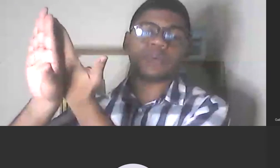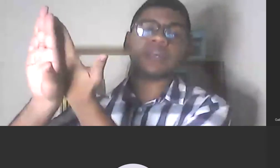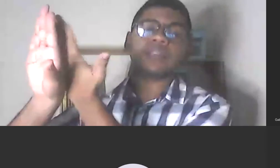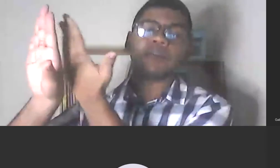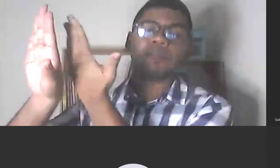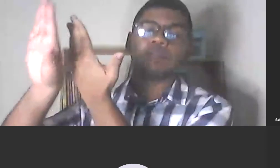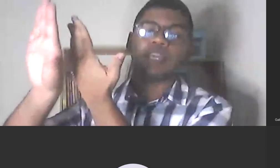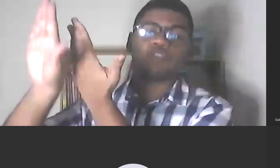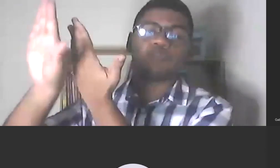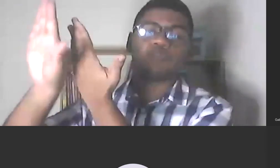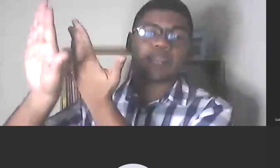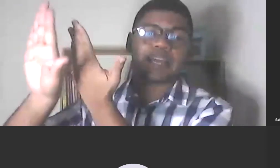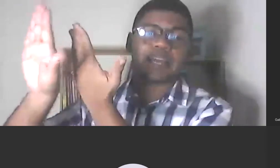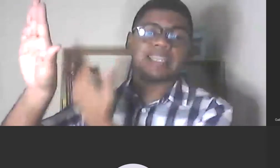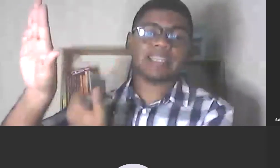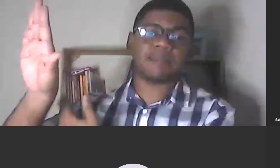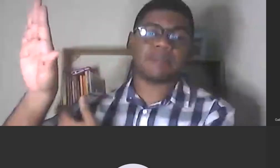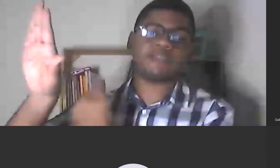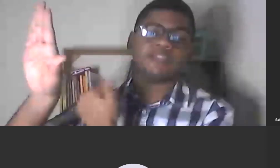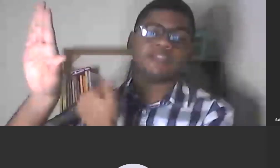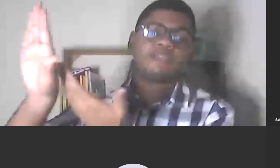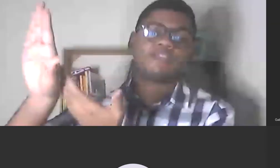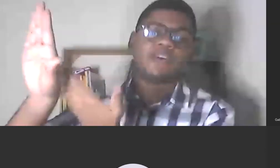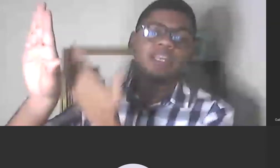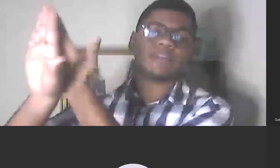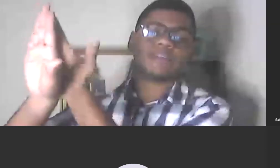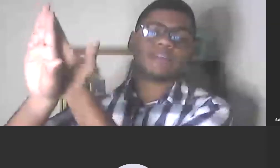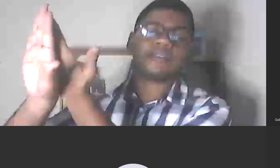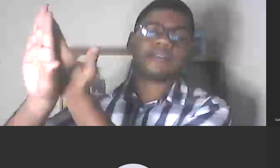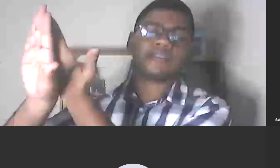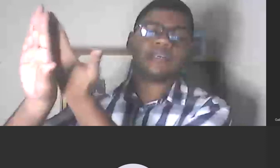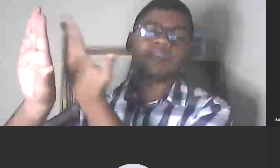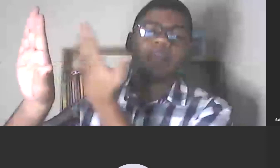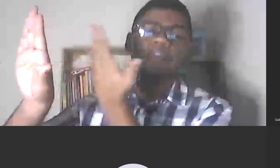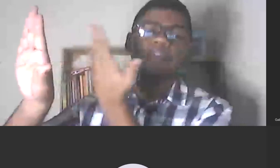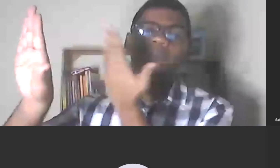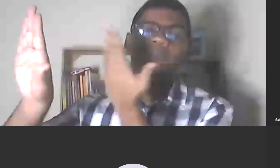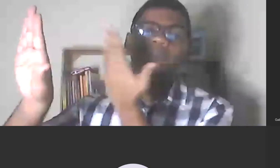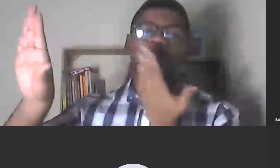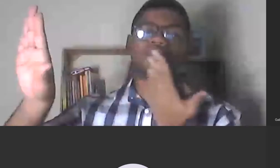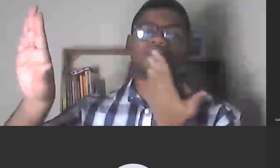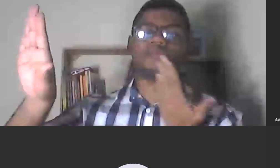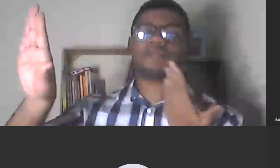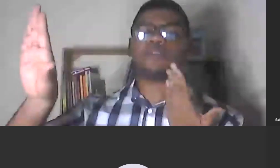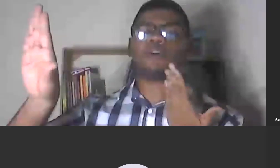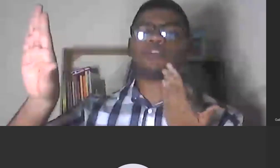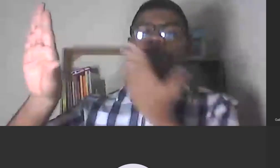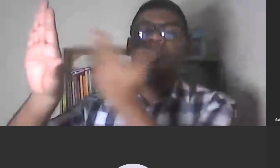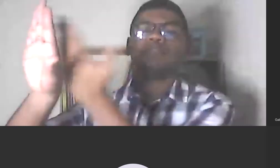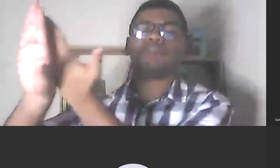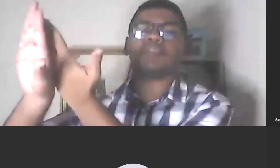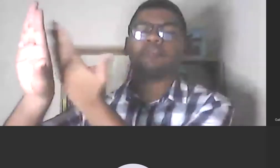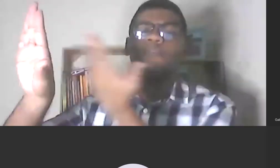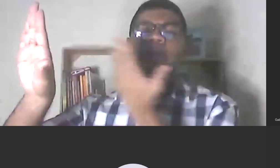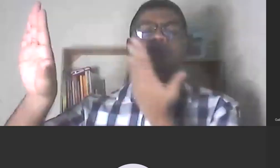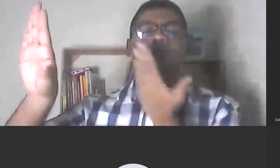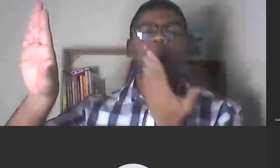mim sou eu. Então, eu deixo Bianca parada, que é a mão que está virada para fora, e eu me afasto. Eu volto para